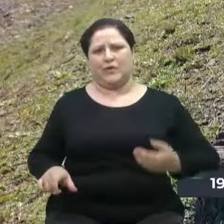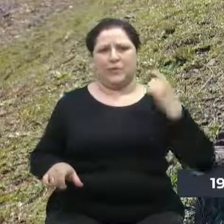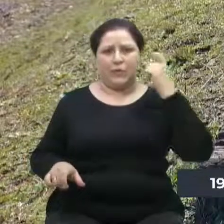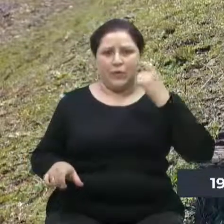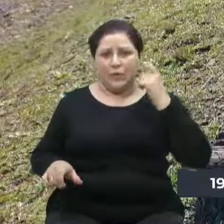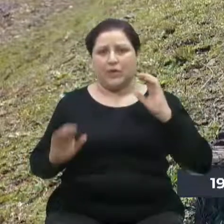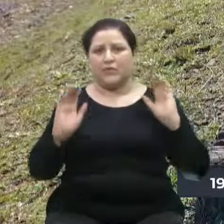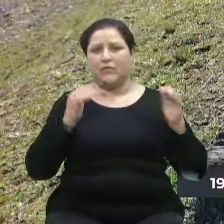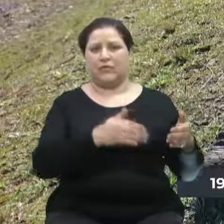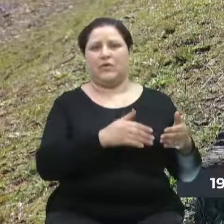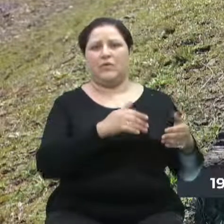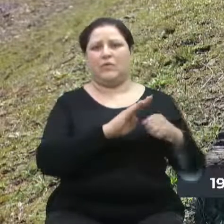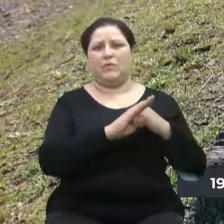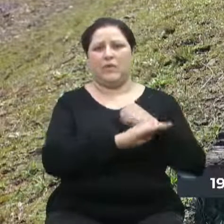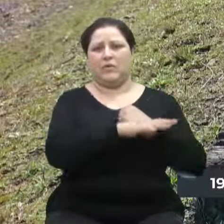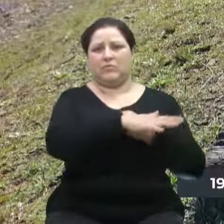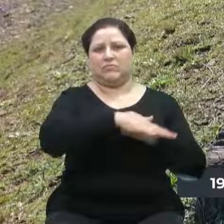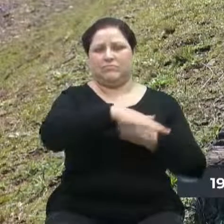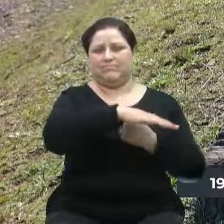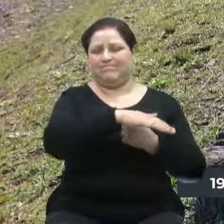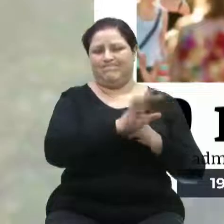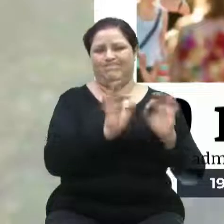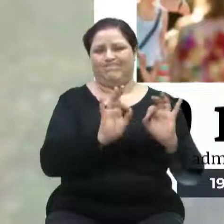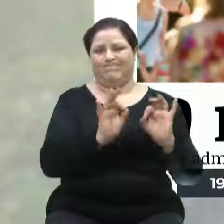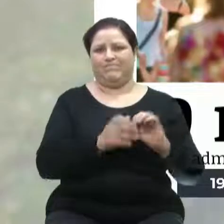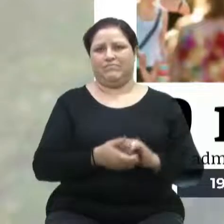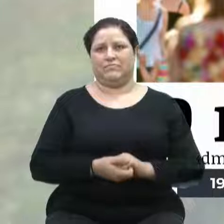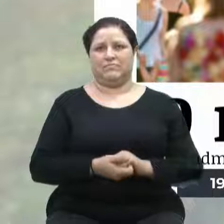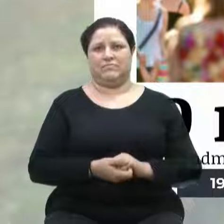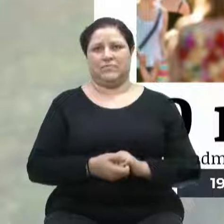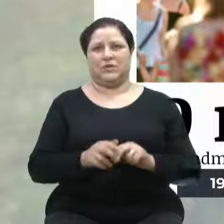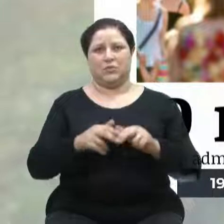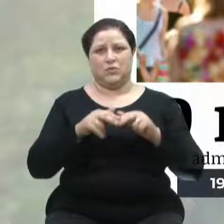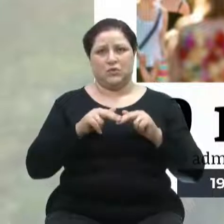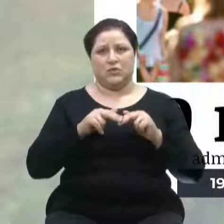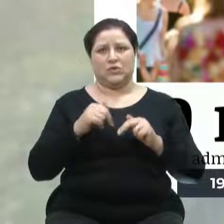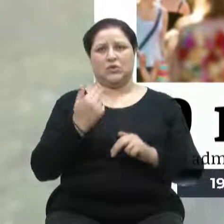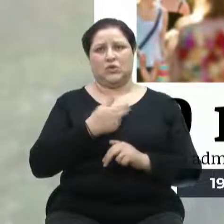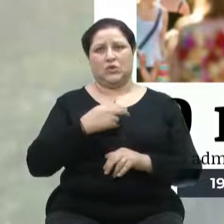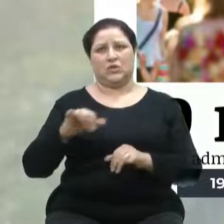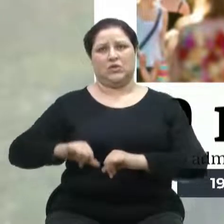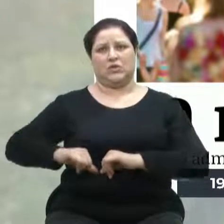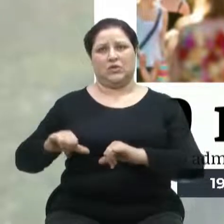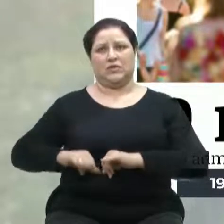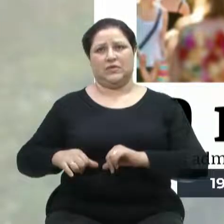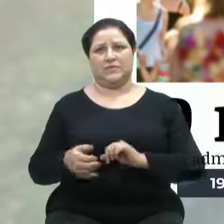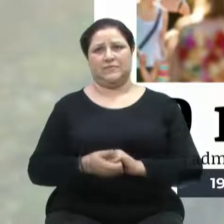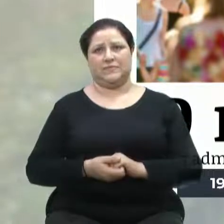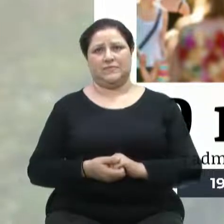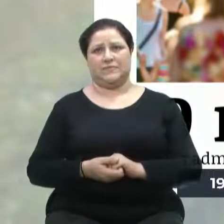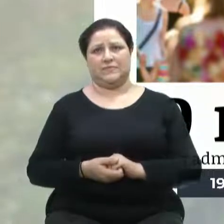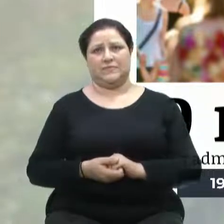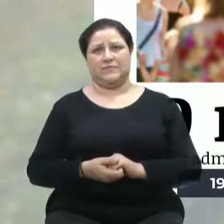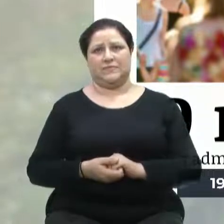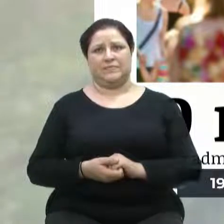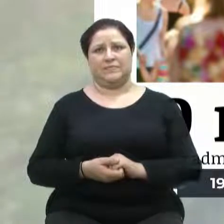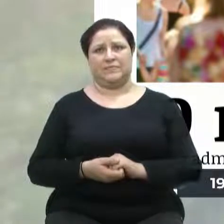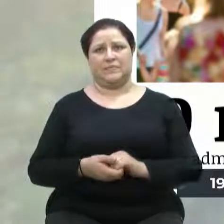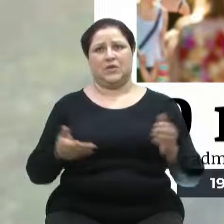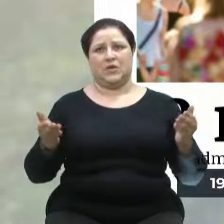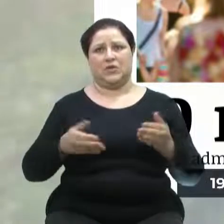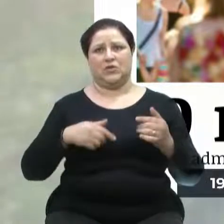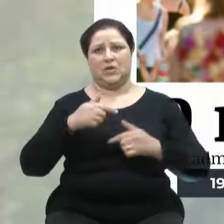deveria ter para essa região. E por isso que nós estamos sofrendo. Uma região que hoje se trabalha